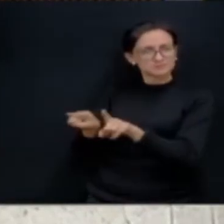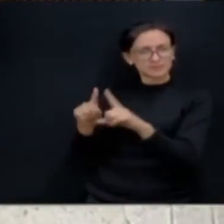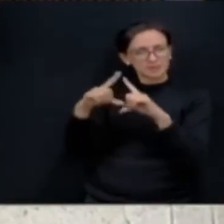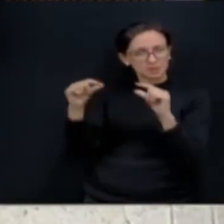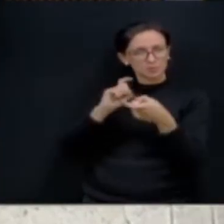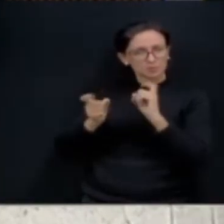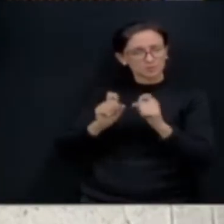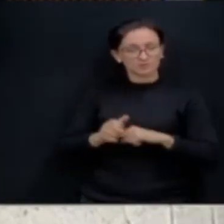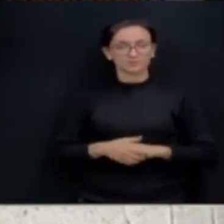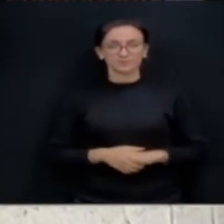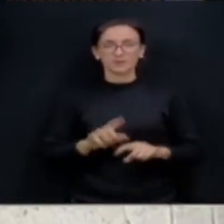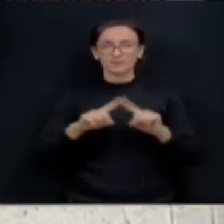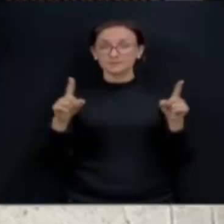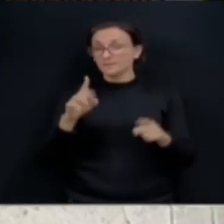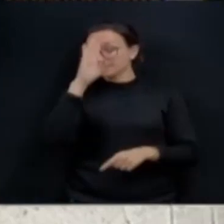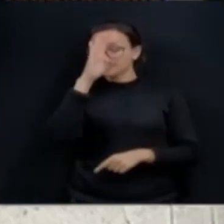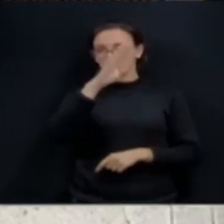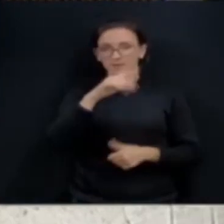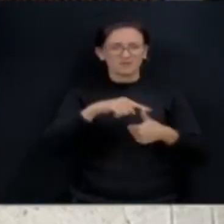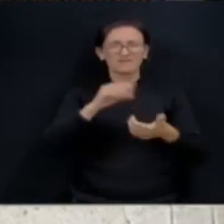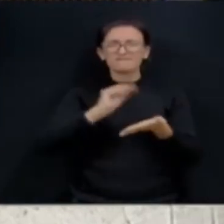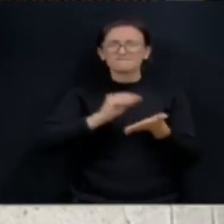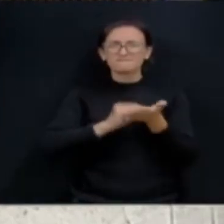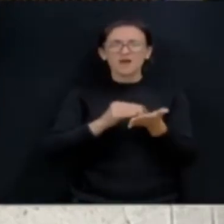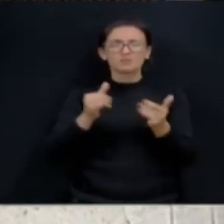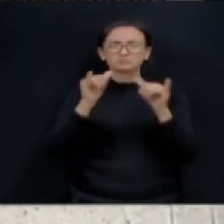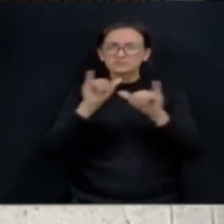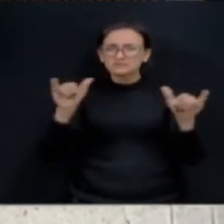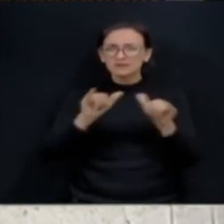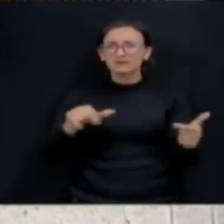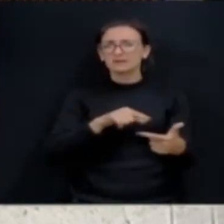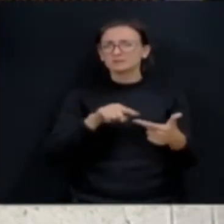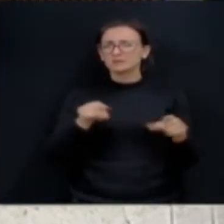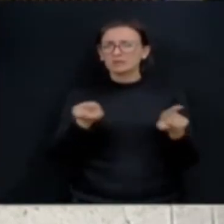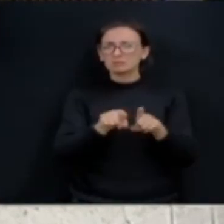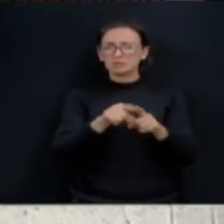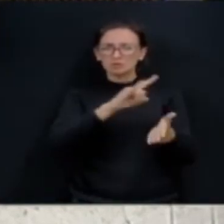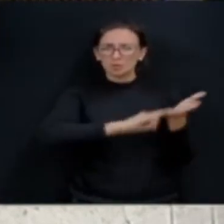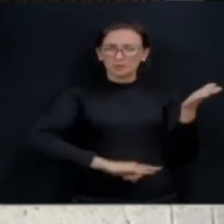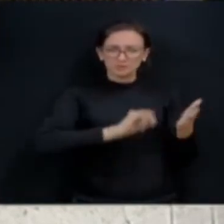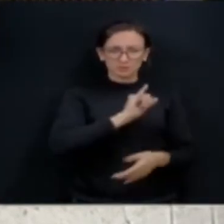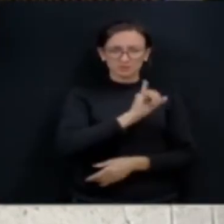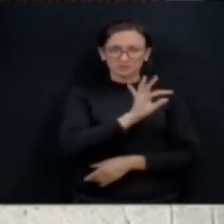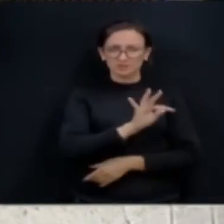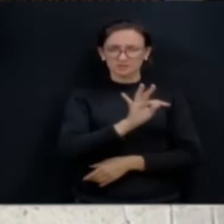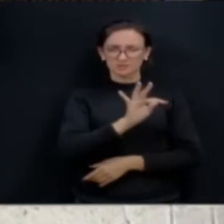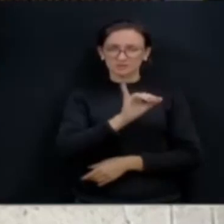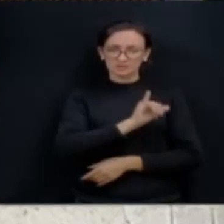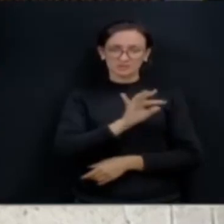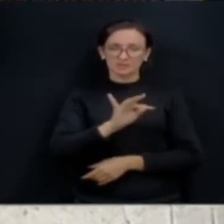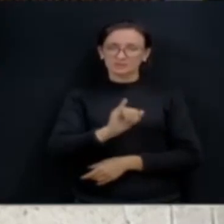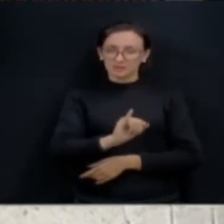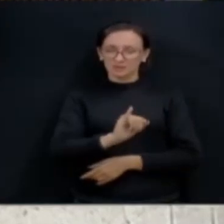que abordamos foram a ausência de dados, documentos e correlatos por parte da NTT junto ao edital de licitação,